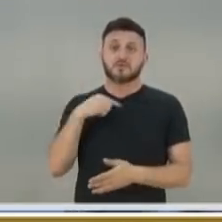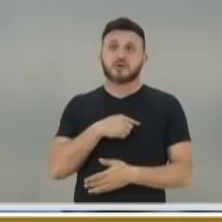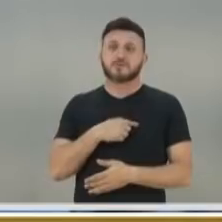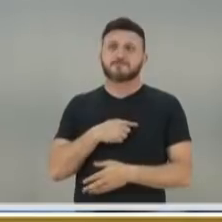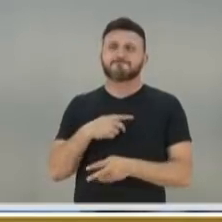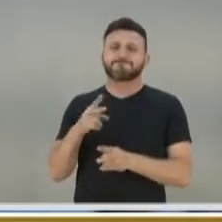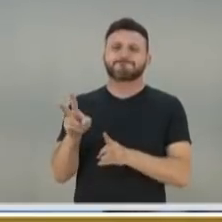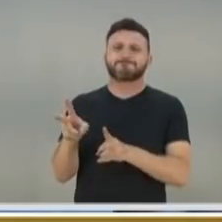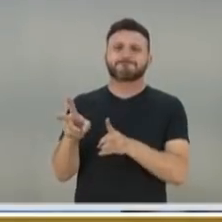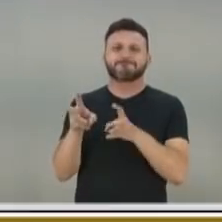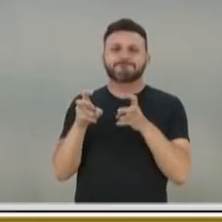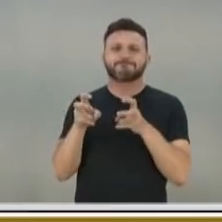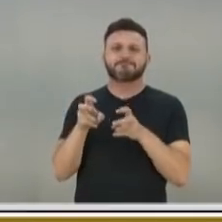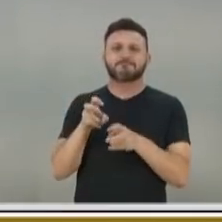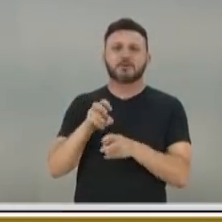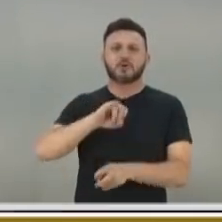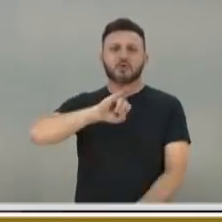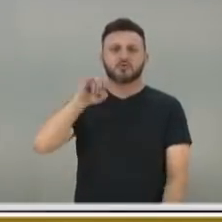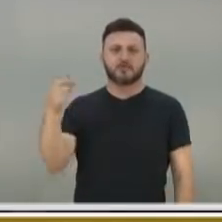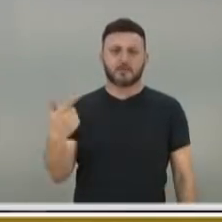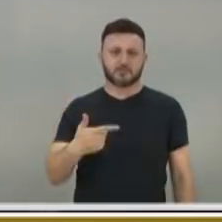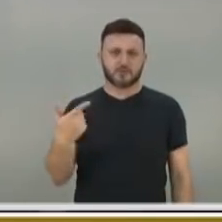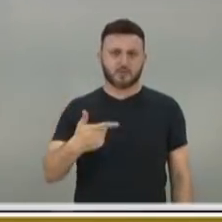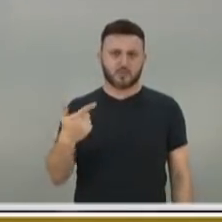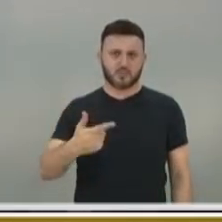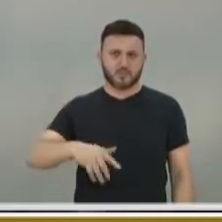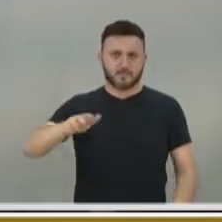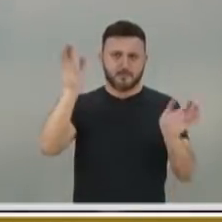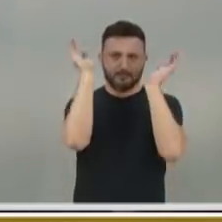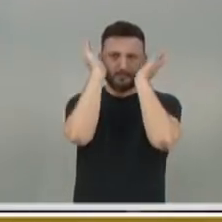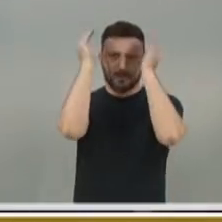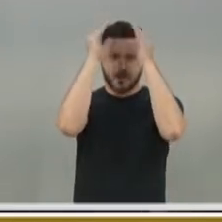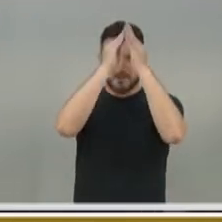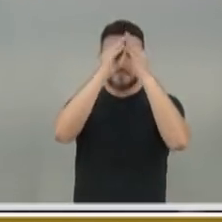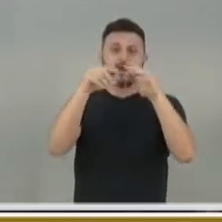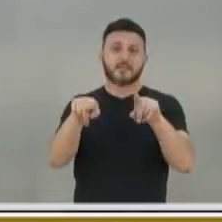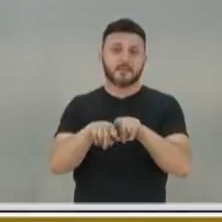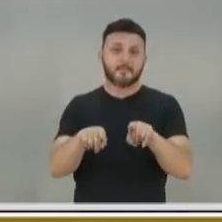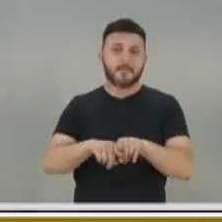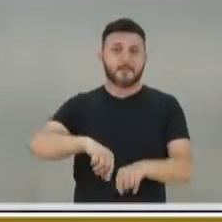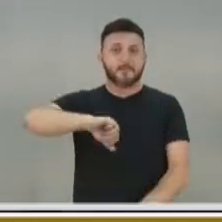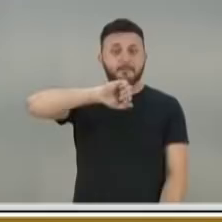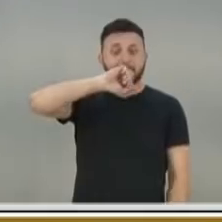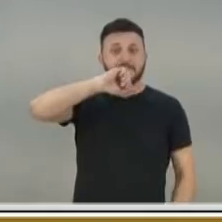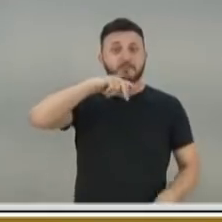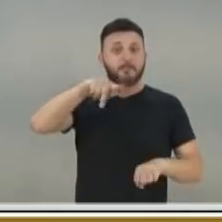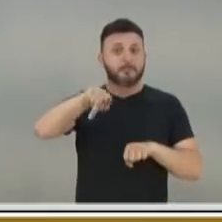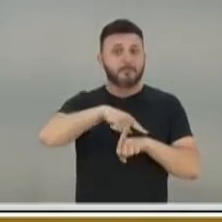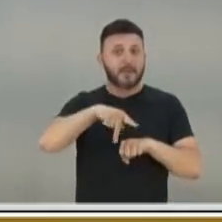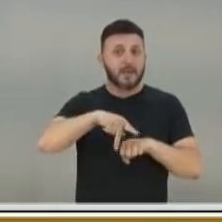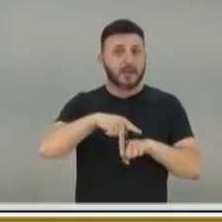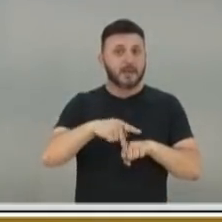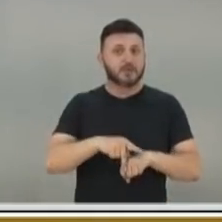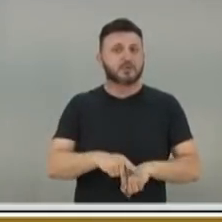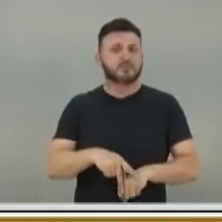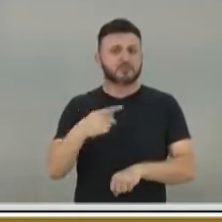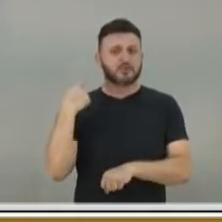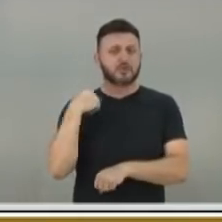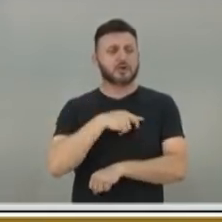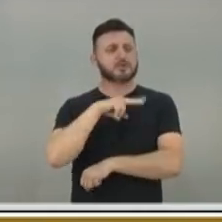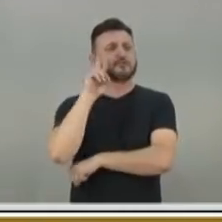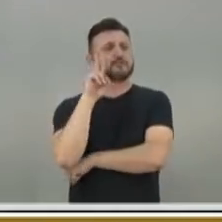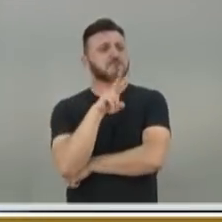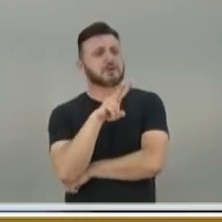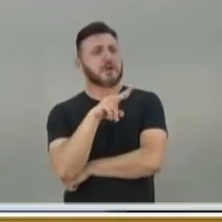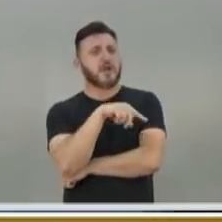na Arquidiocese de Curitiba, do então, à época, arcebispo Dom Pedro Fedalto, dizendo o quão necessário era um